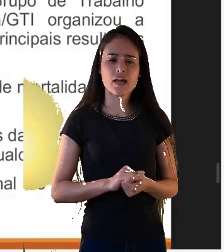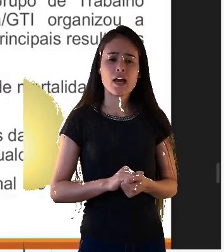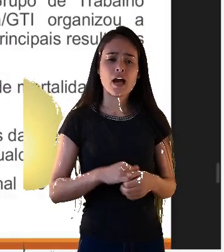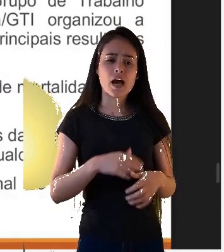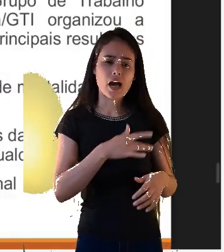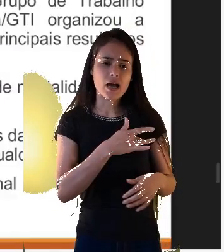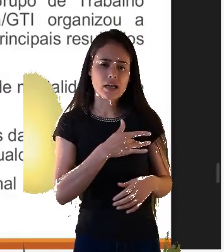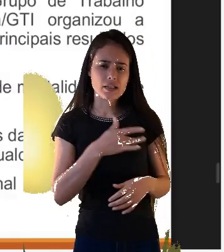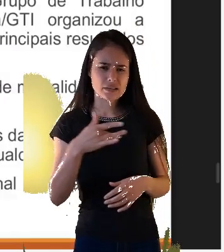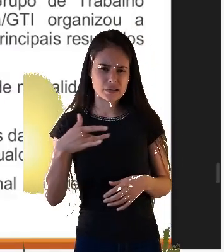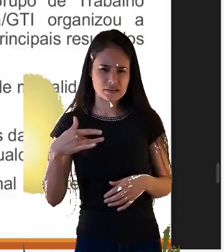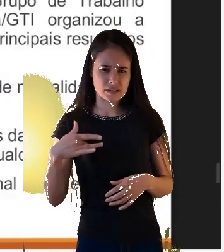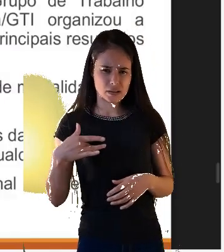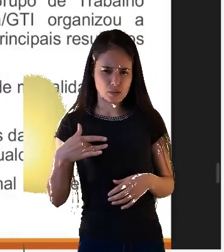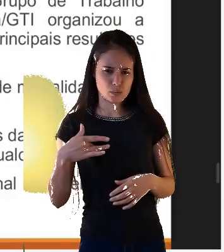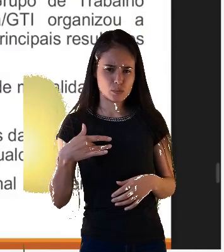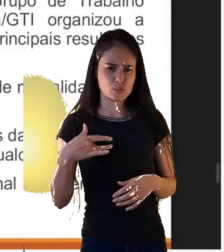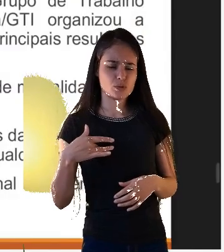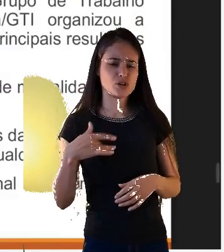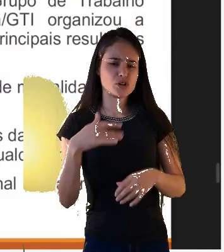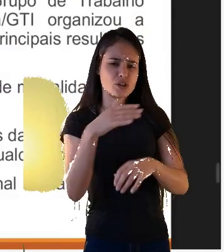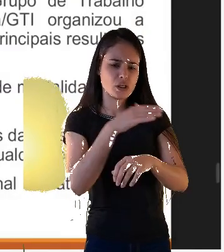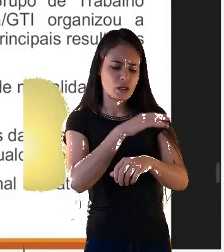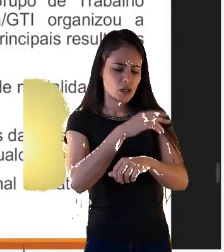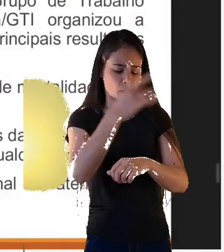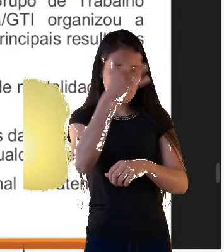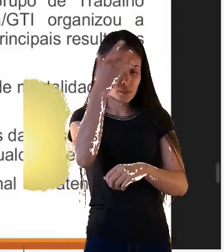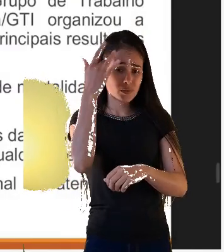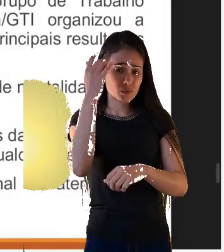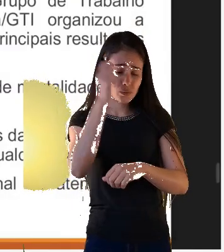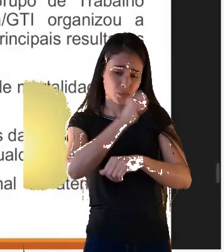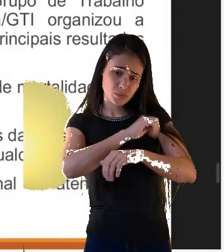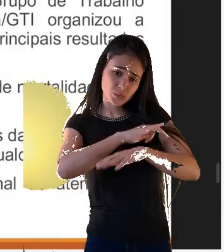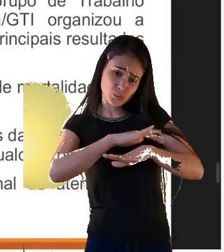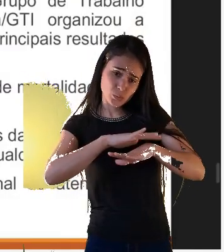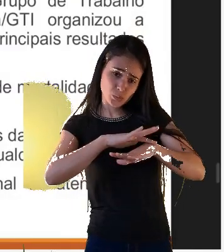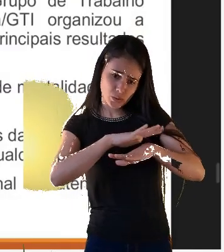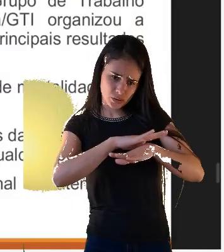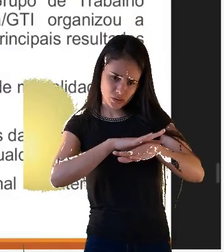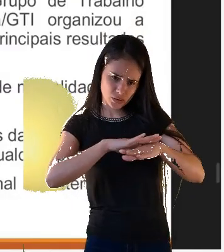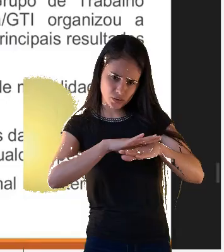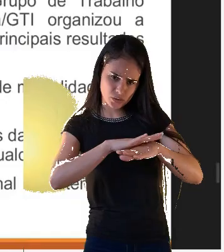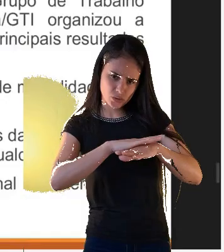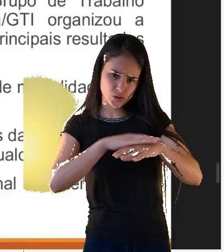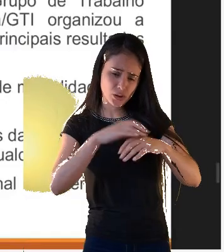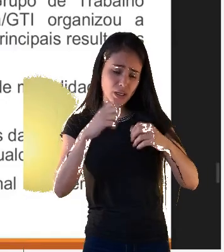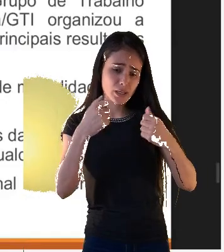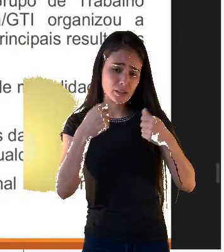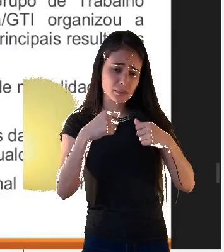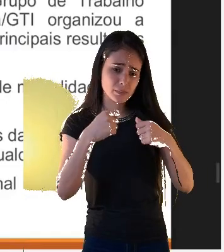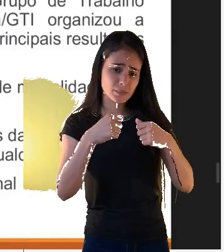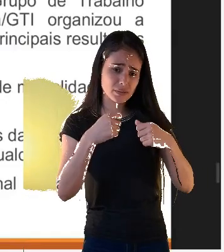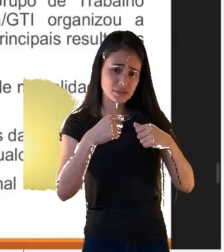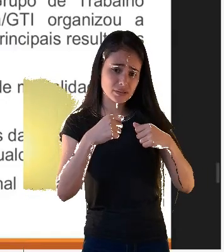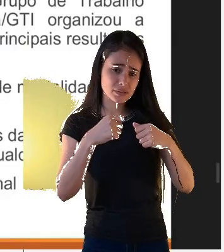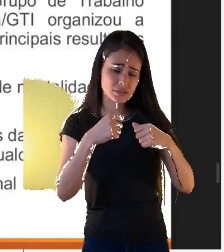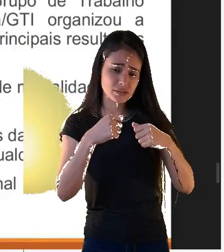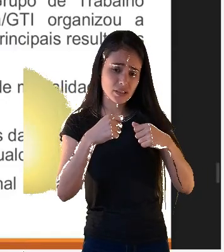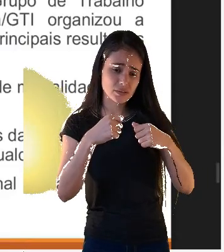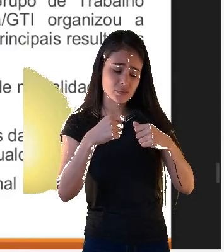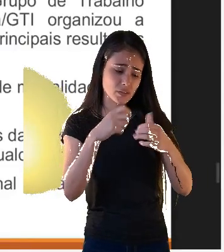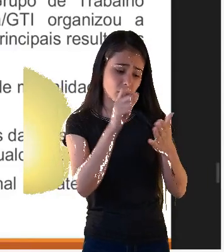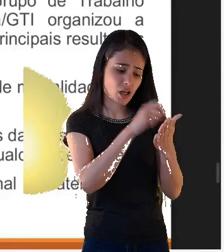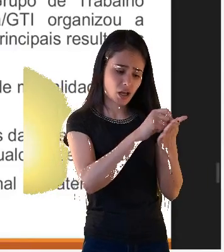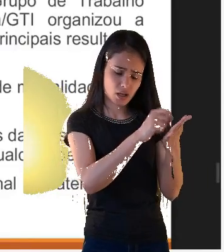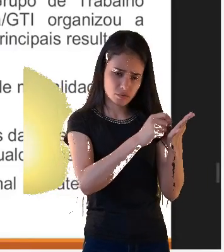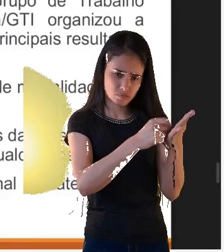política nacional de atenção a pessoas com anemia falciforme, que já tinham entendido que a sua